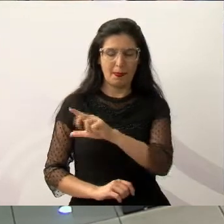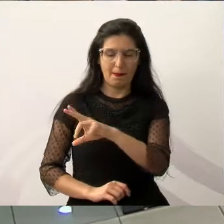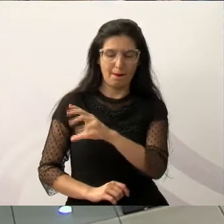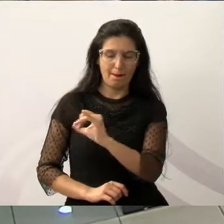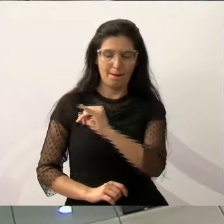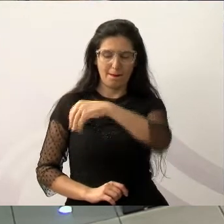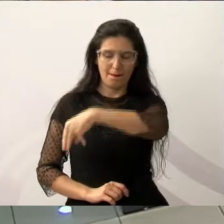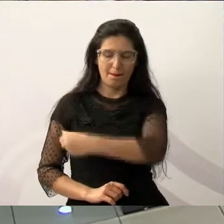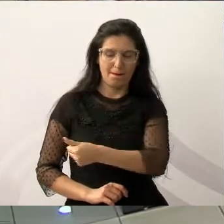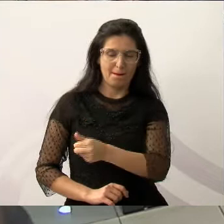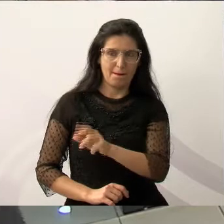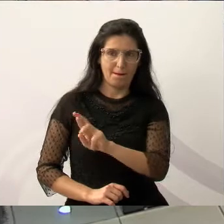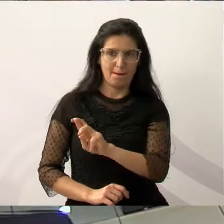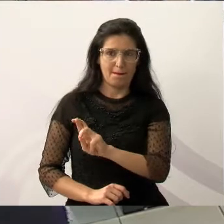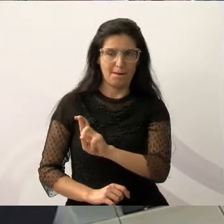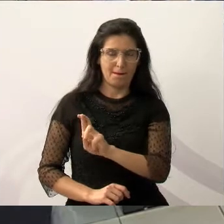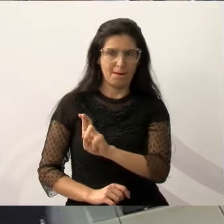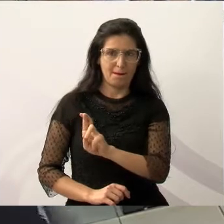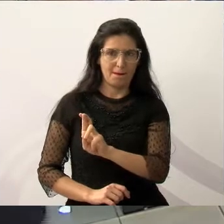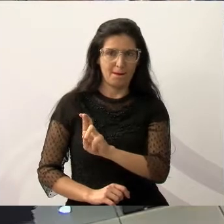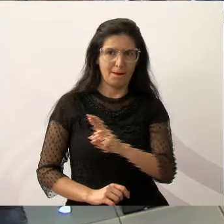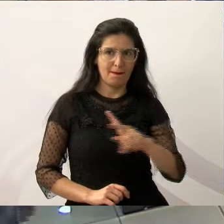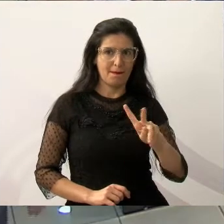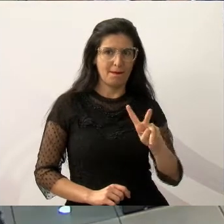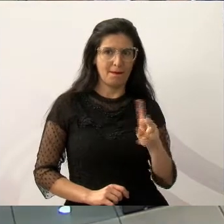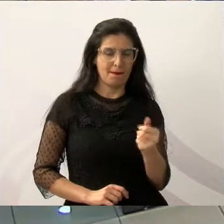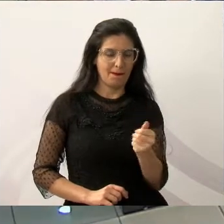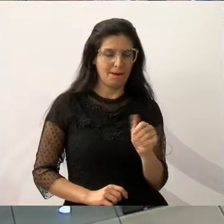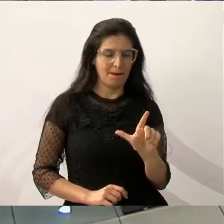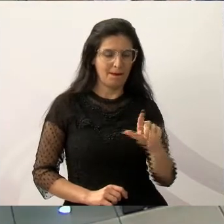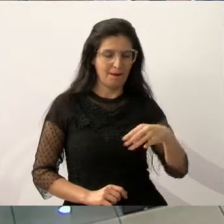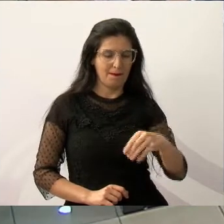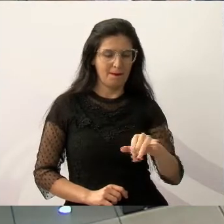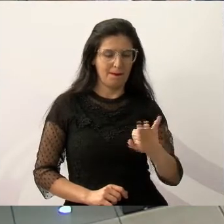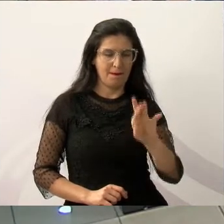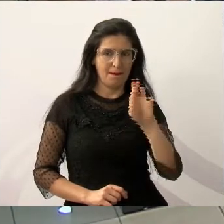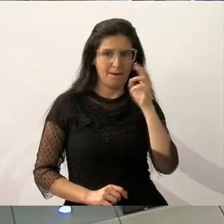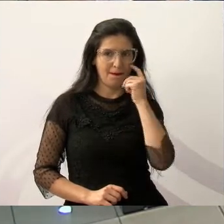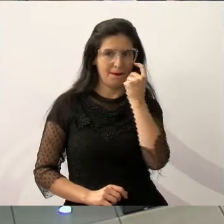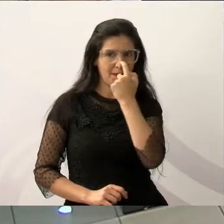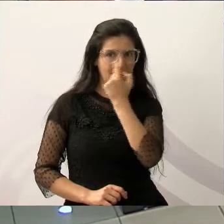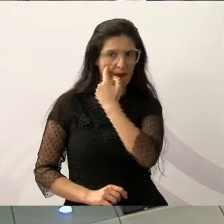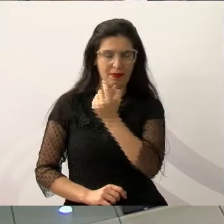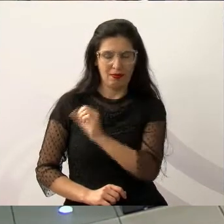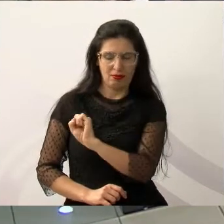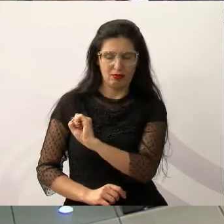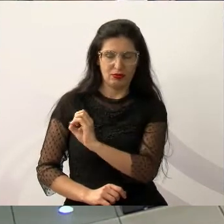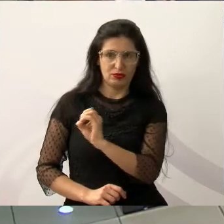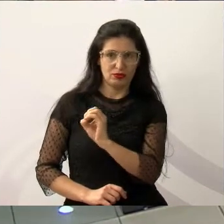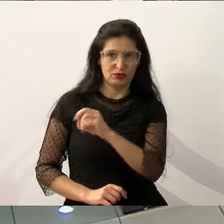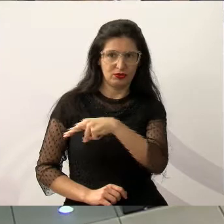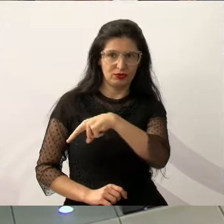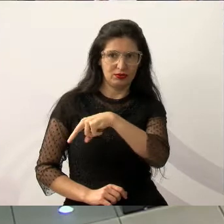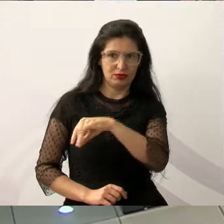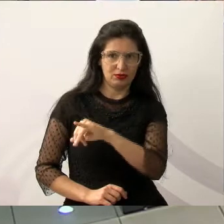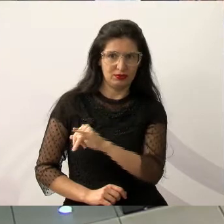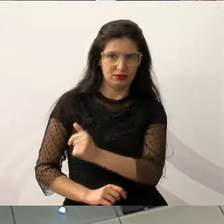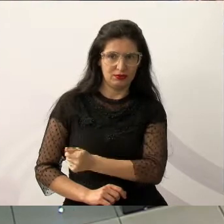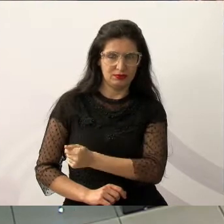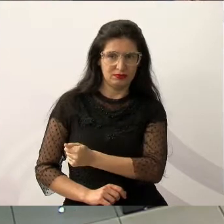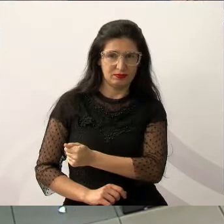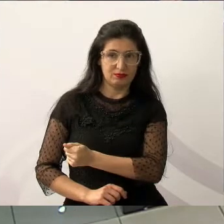Lucimar Ponciano, Valmir do Parque Meia Lua, Sônia Patas da